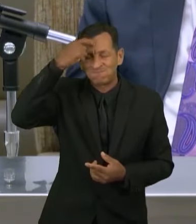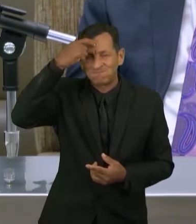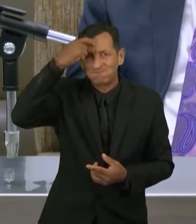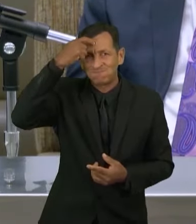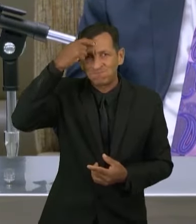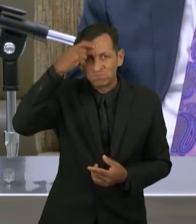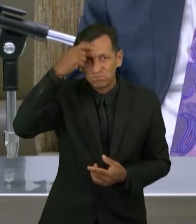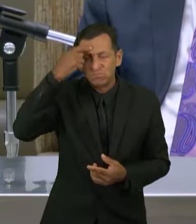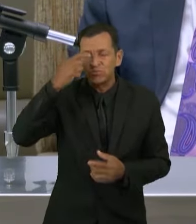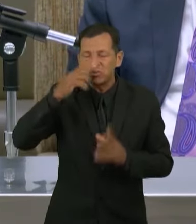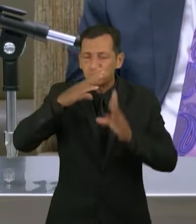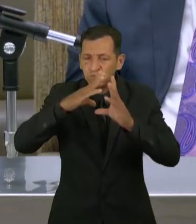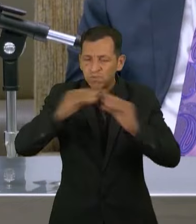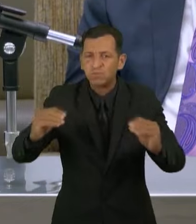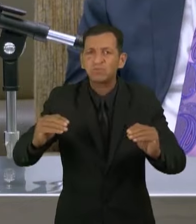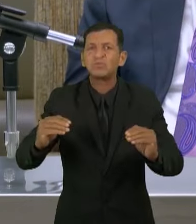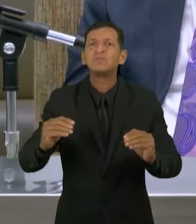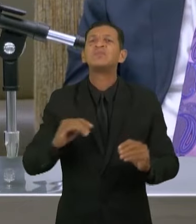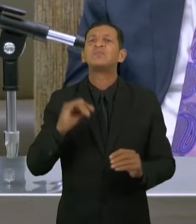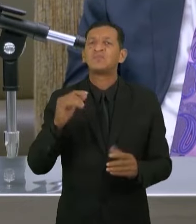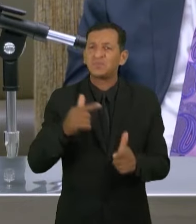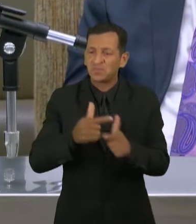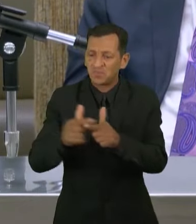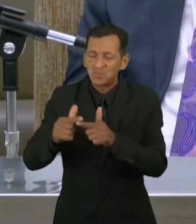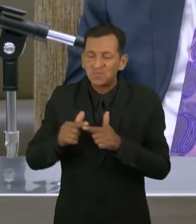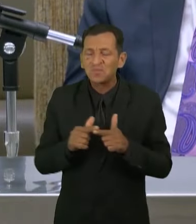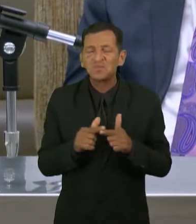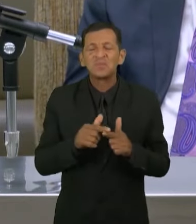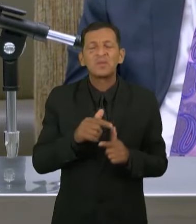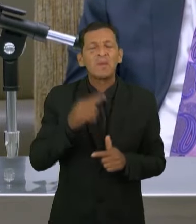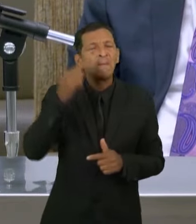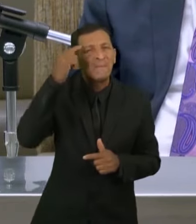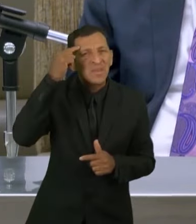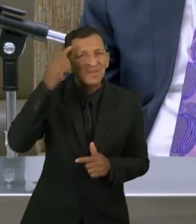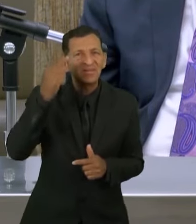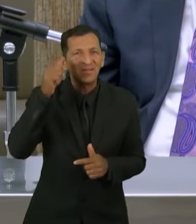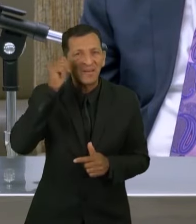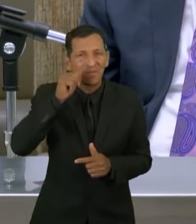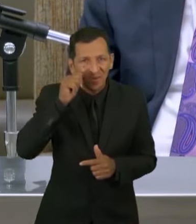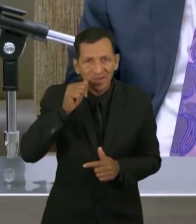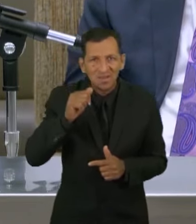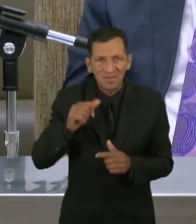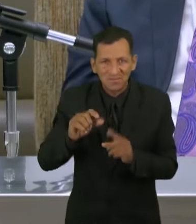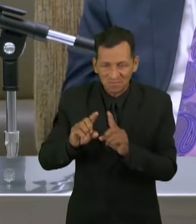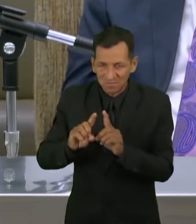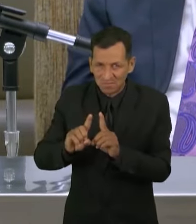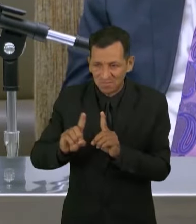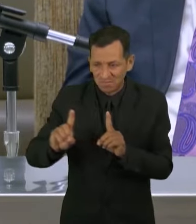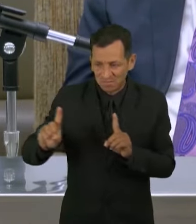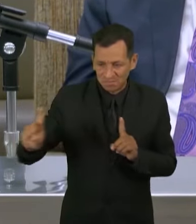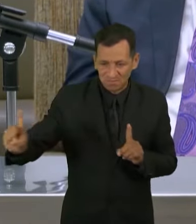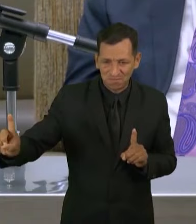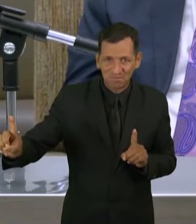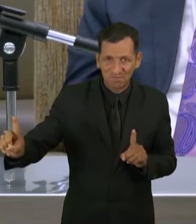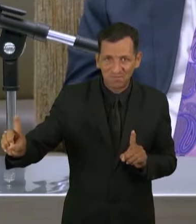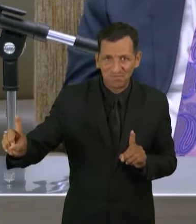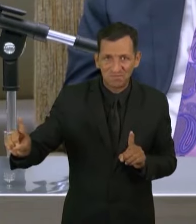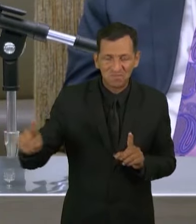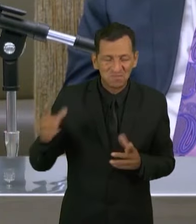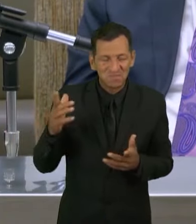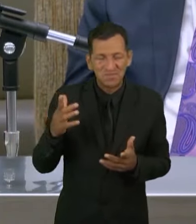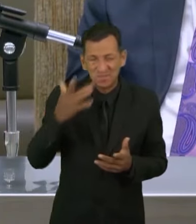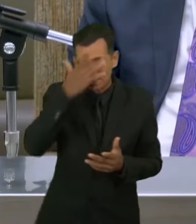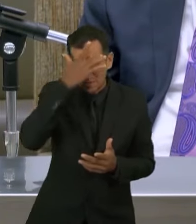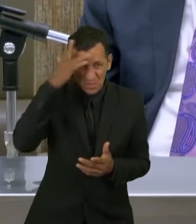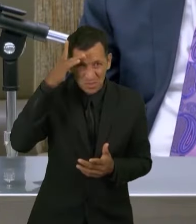Uma mulher que não podia se aproximar de ninguém. Aí Jesus disse para ela: tem bom ânimo,